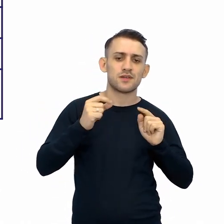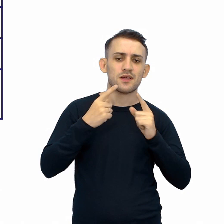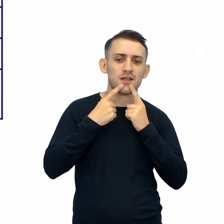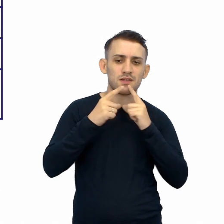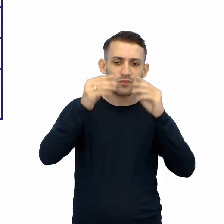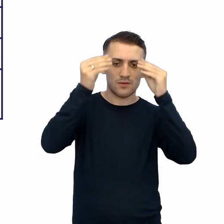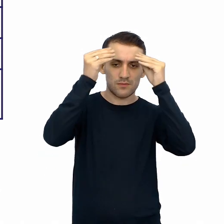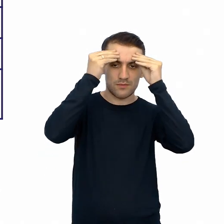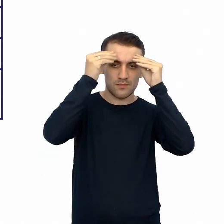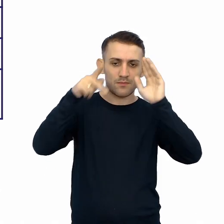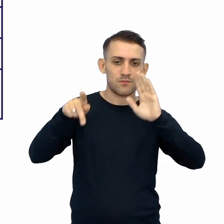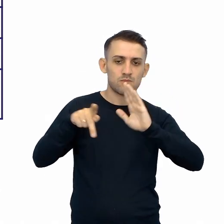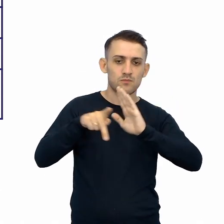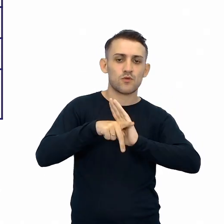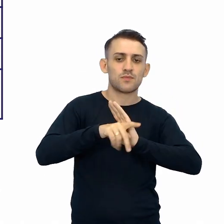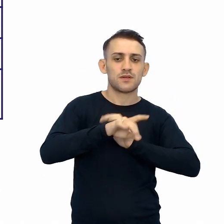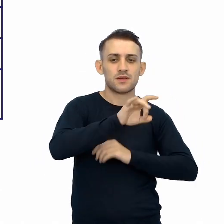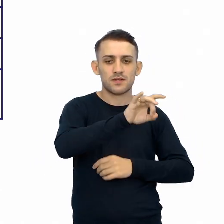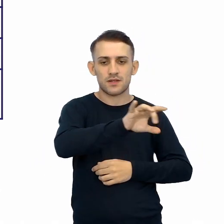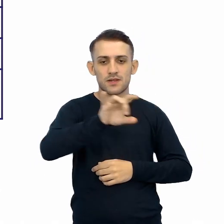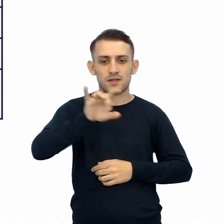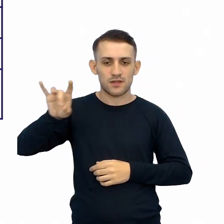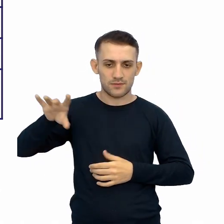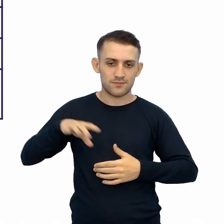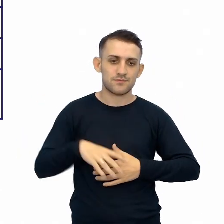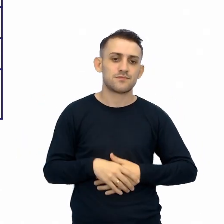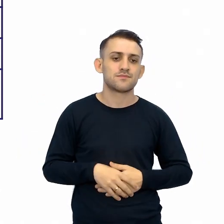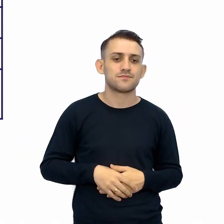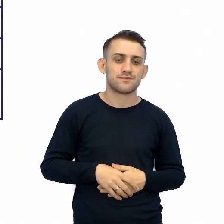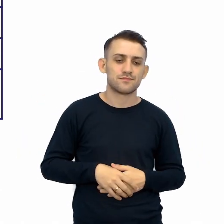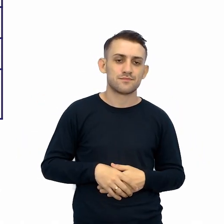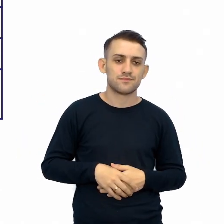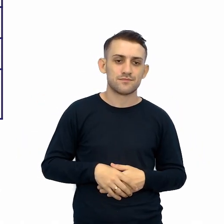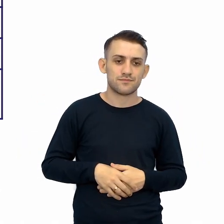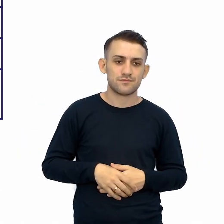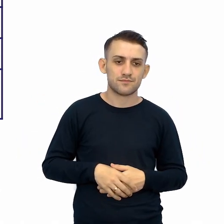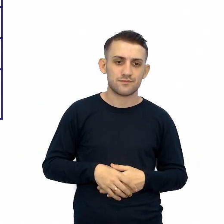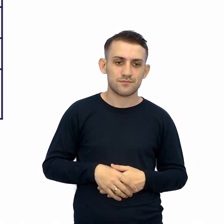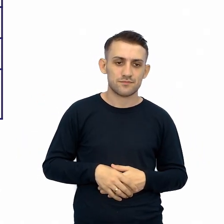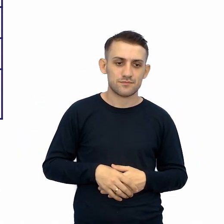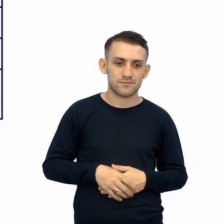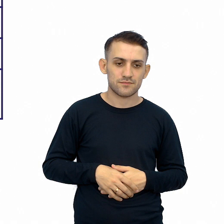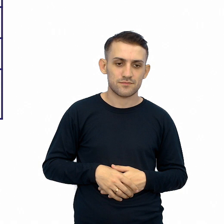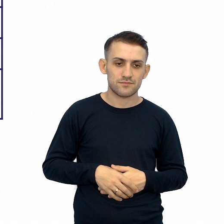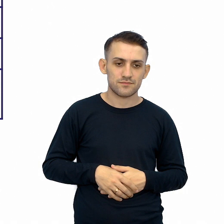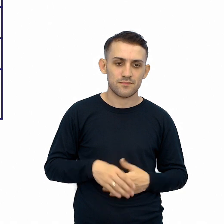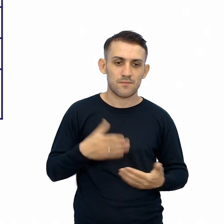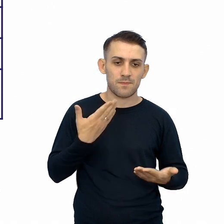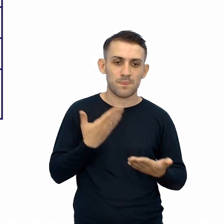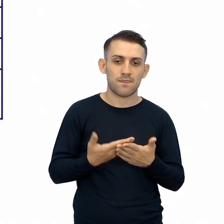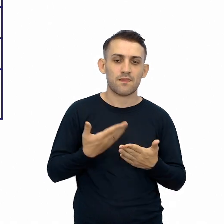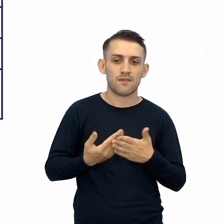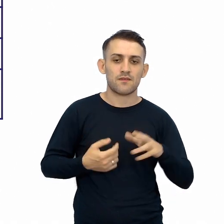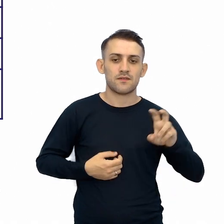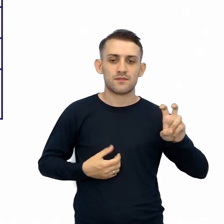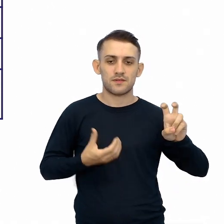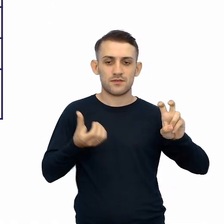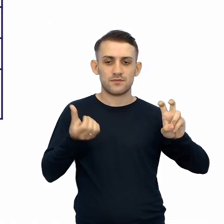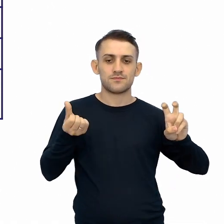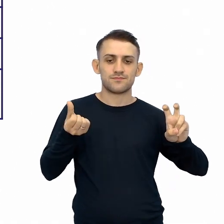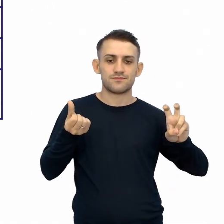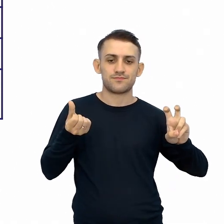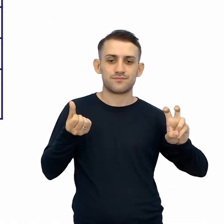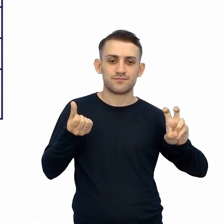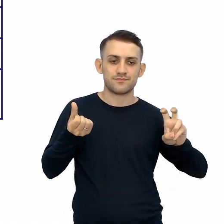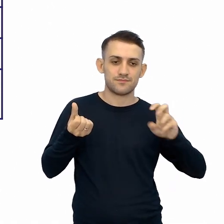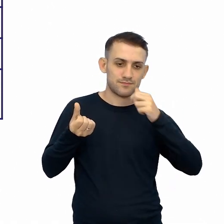linguagem empregada em cada um desses contos. Tá bom? Nas aulas 5 e